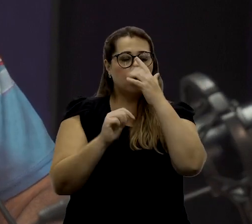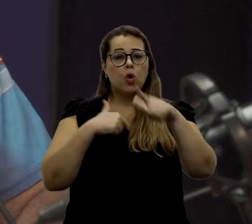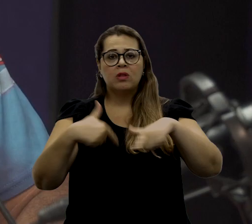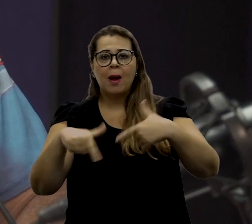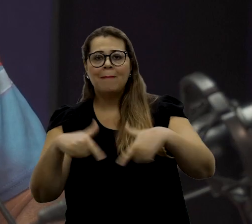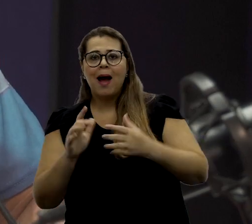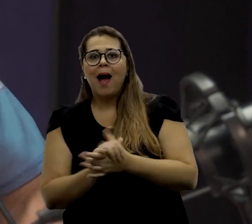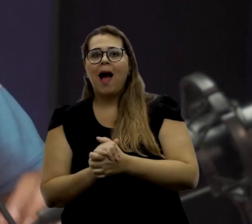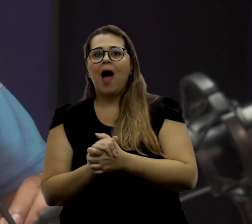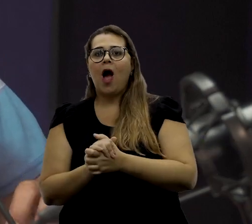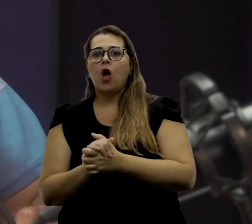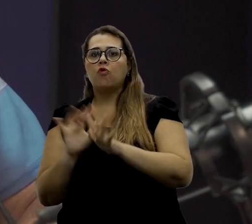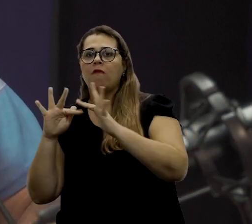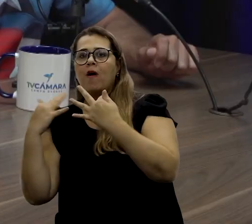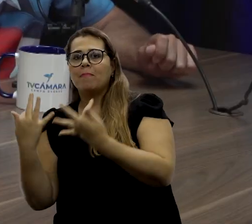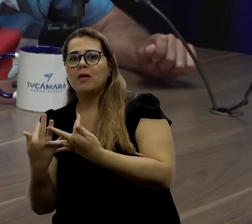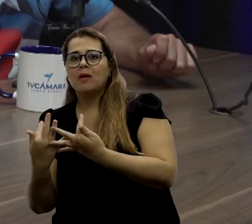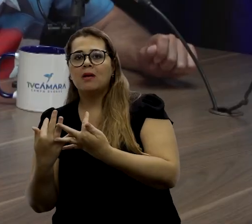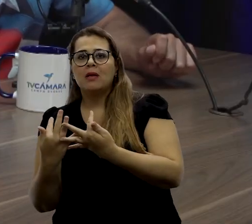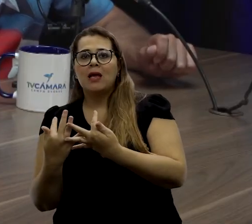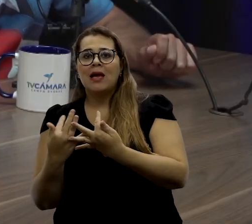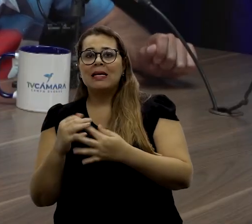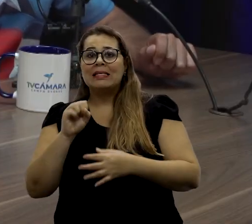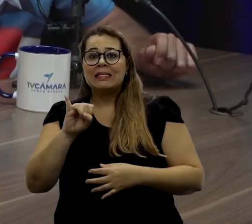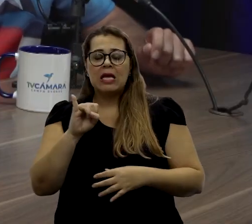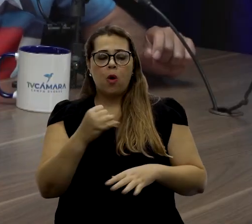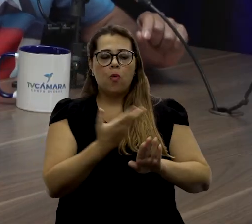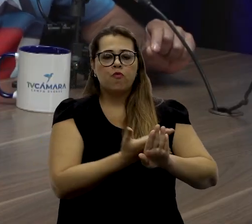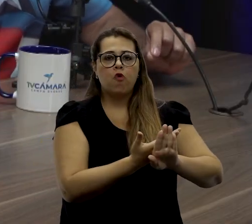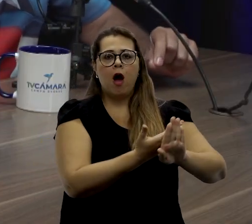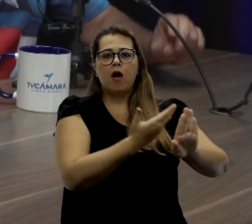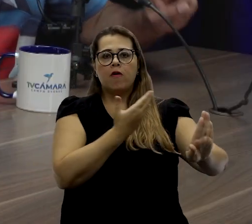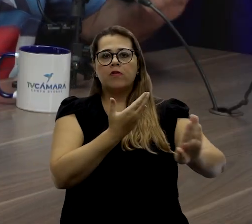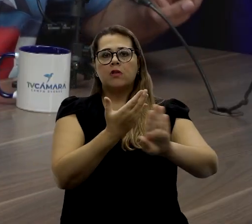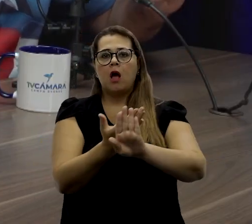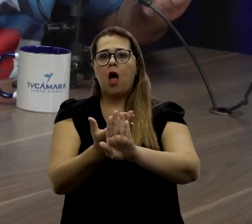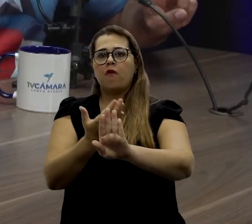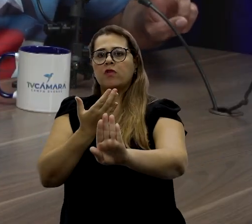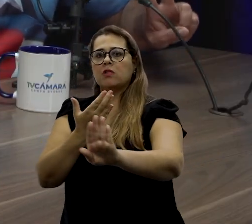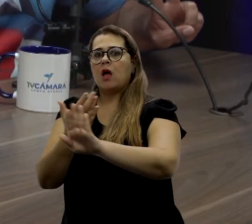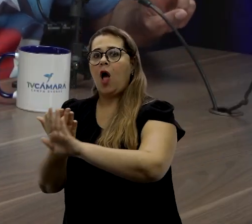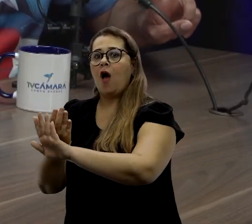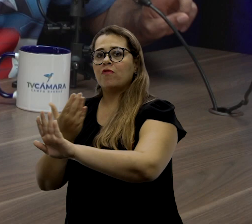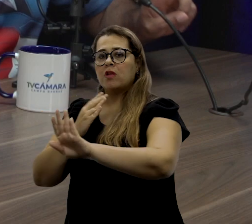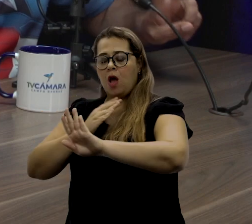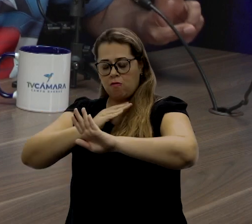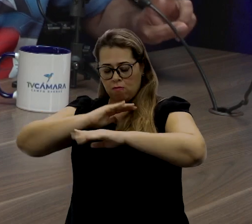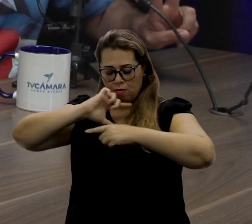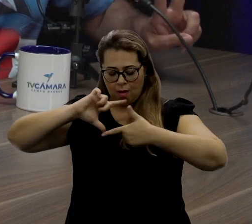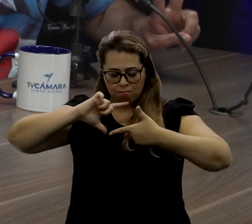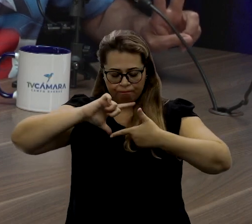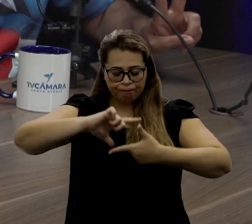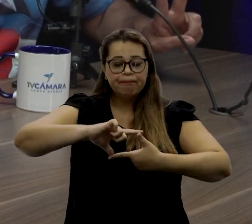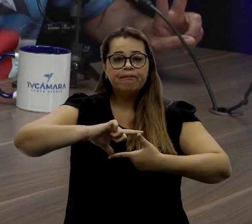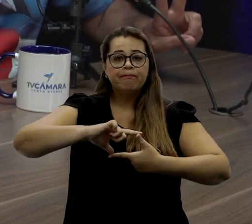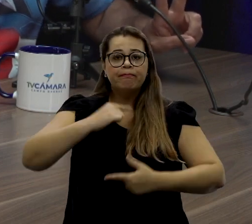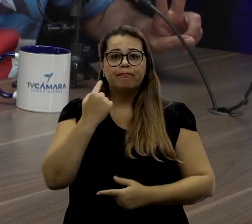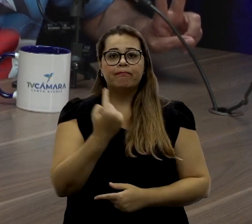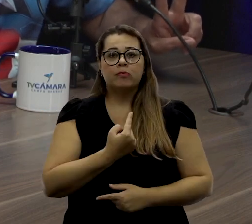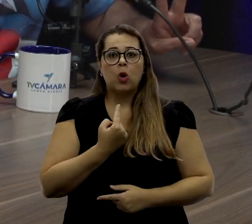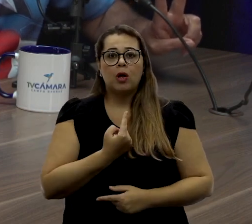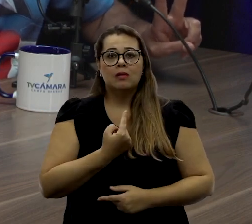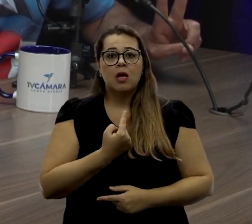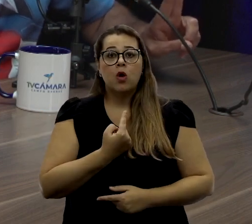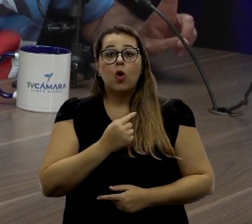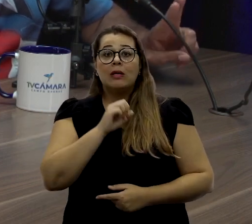pessoa tem que ter consciência que ela precisa de ajuda. Eu falo sempre que existem dois tipos de relacionamento. O relacionamento intrapessoal